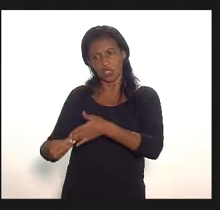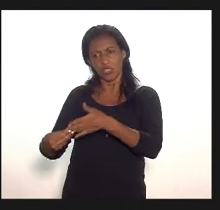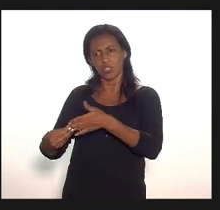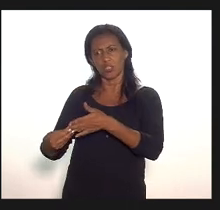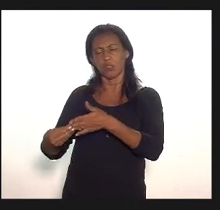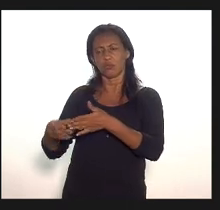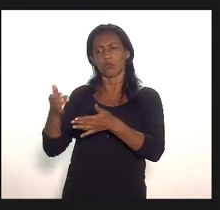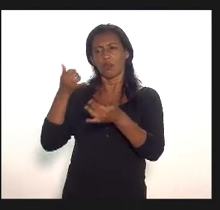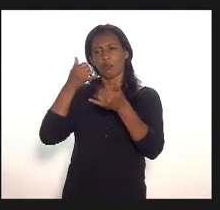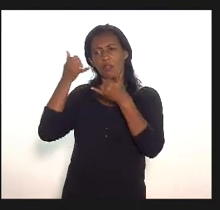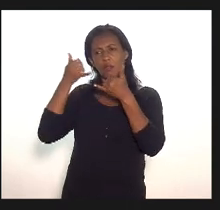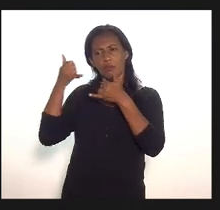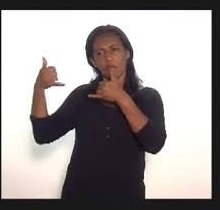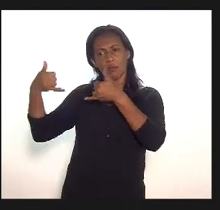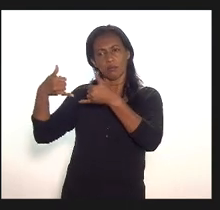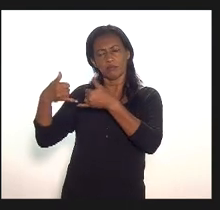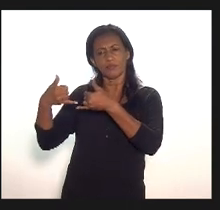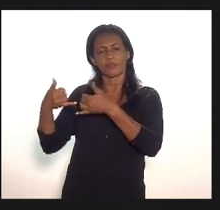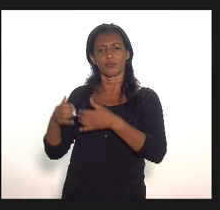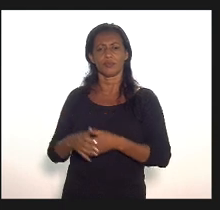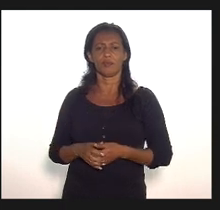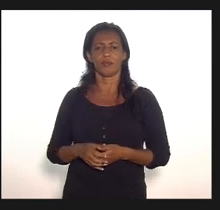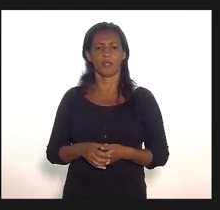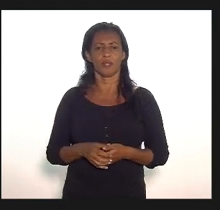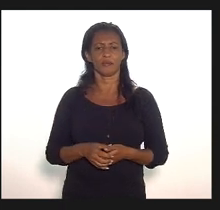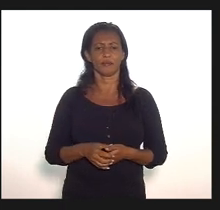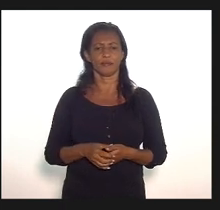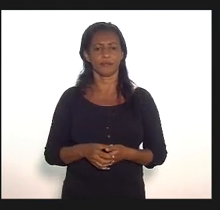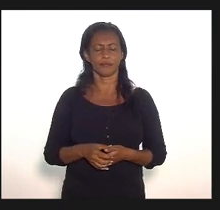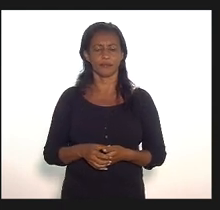de telefonia. E